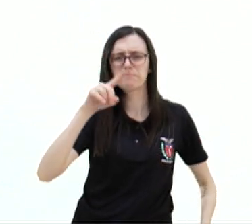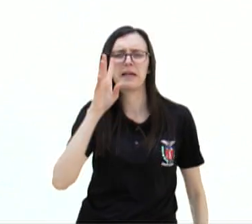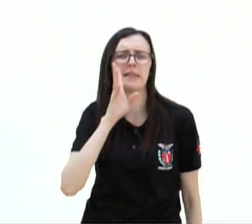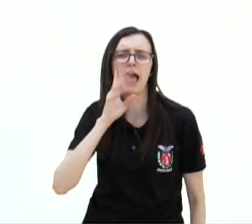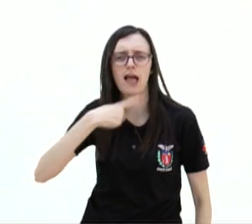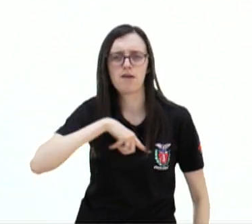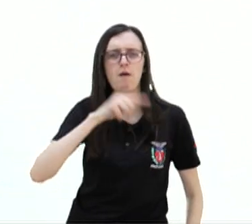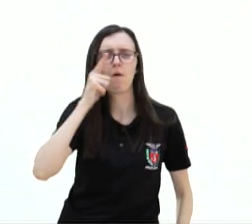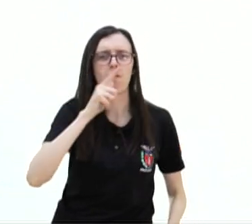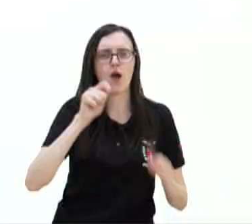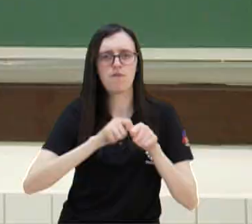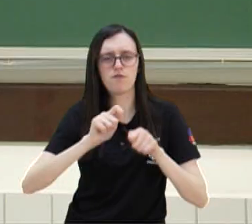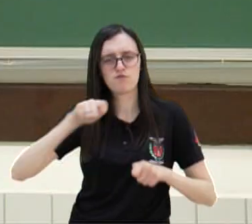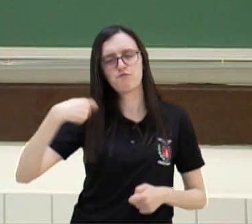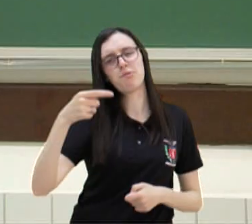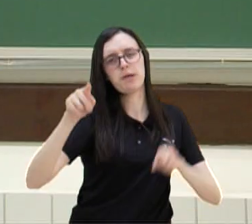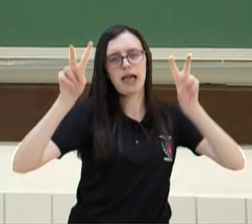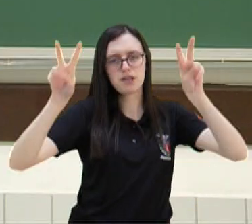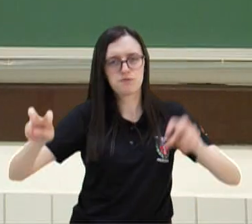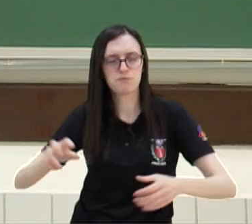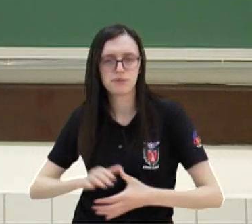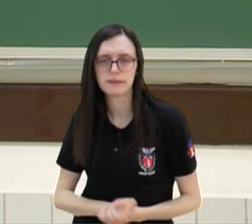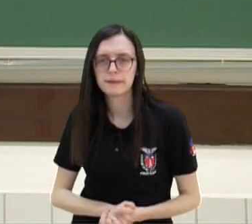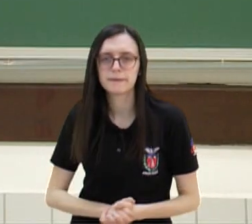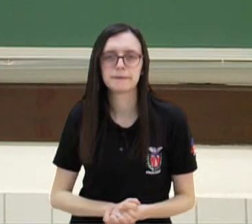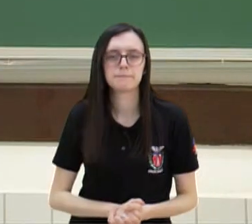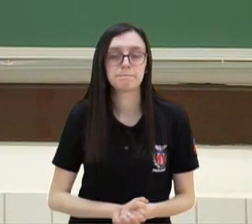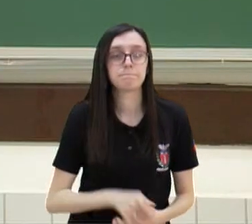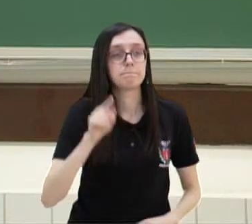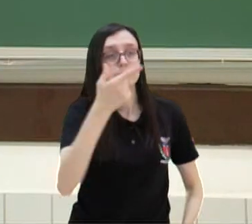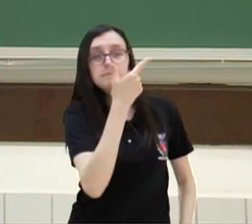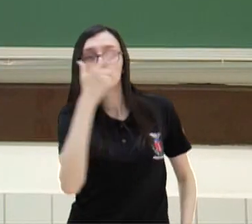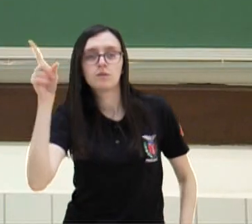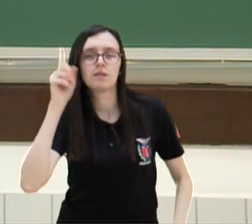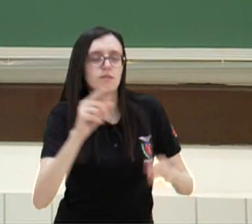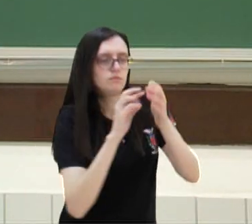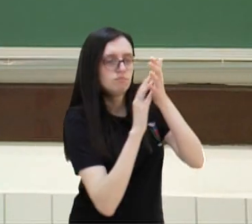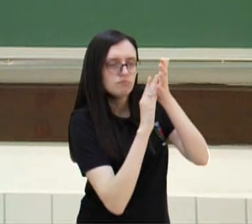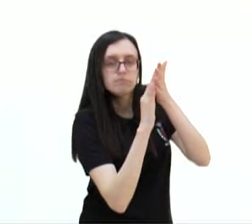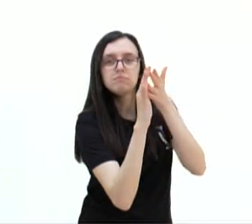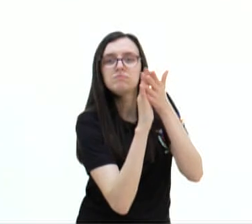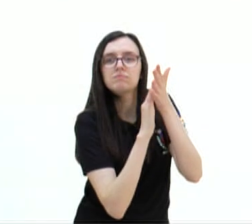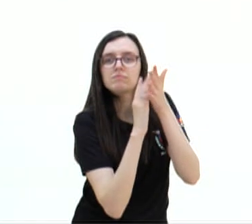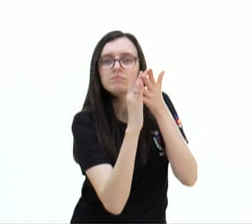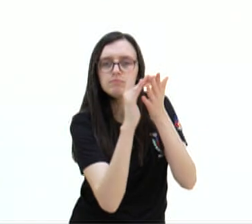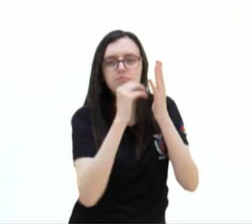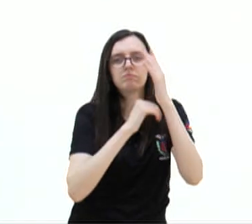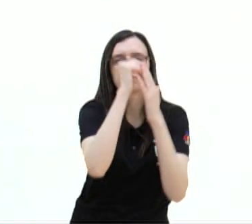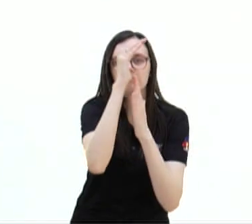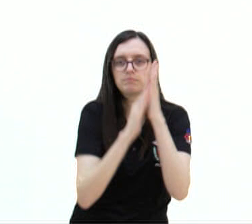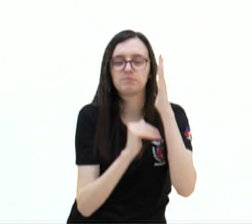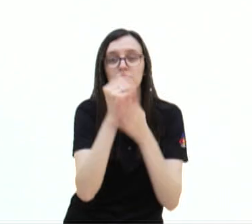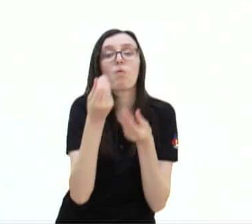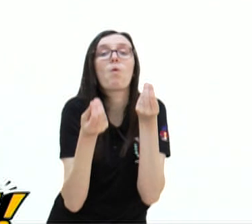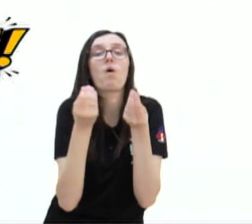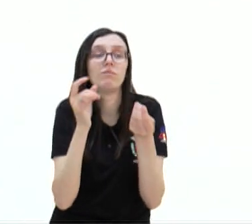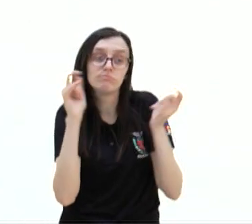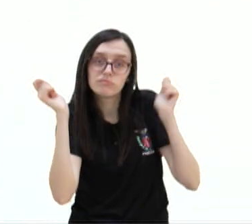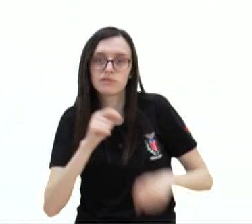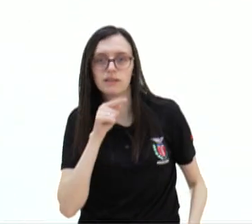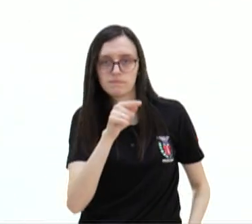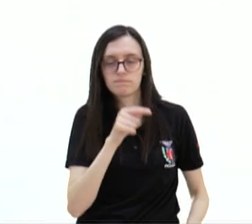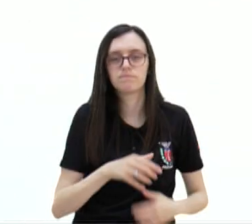que a gente pode fazer acerca deste assunto, né? Esse outro relevo pintado, como é que ele seria, não